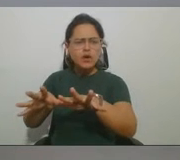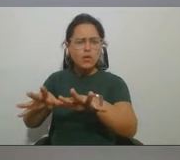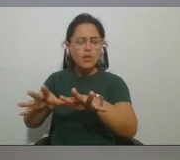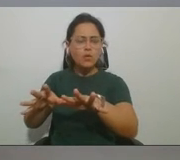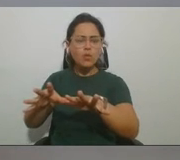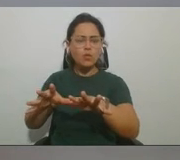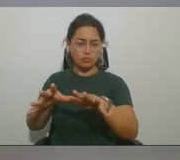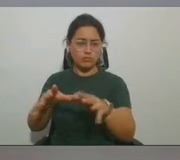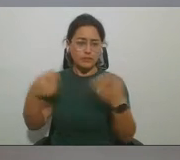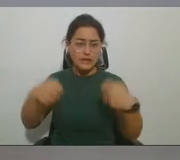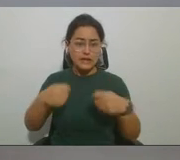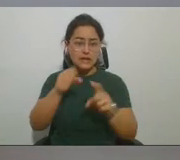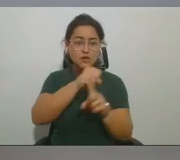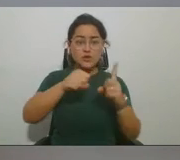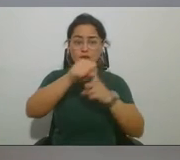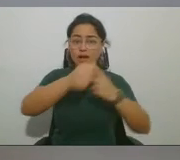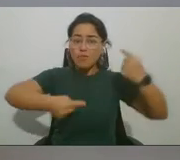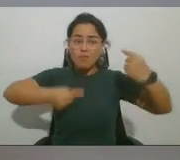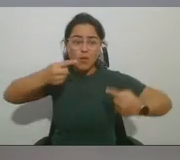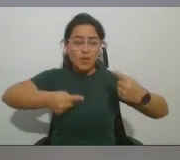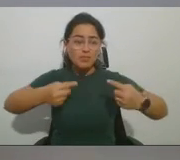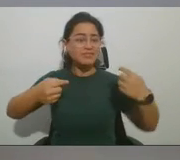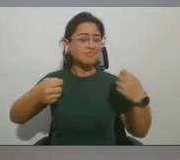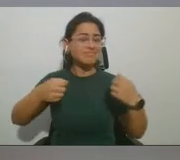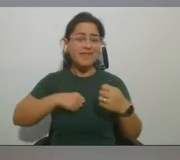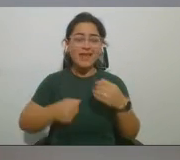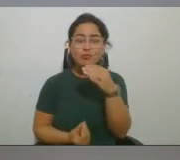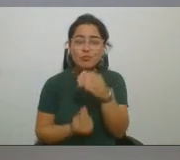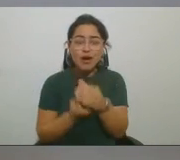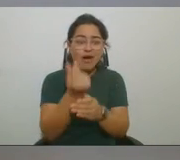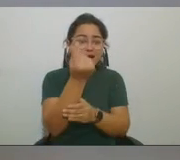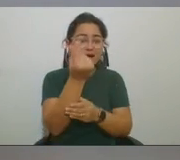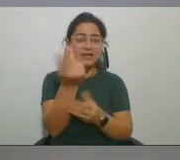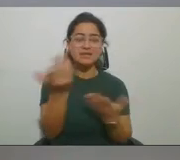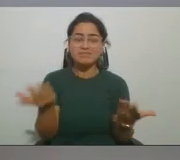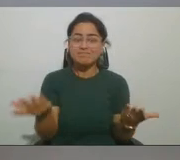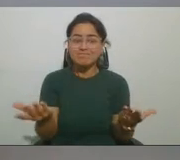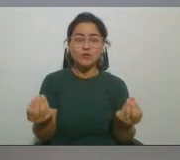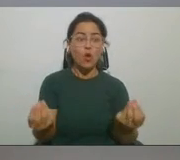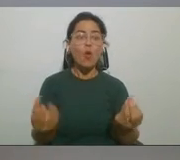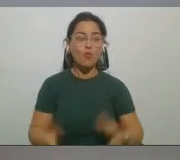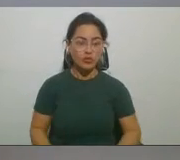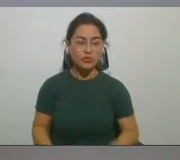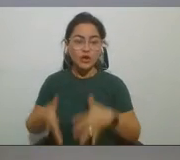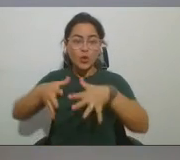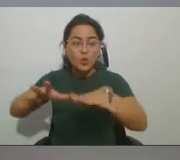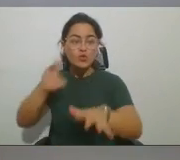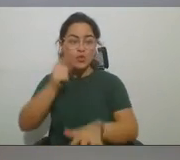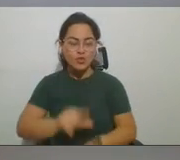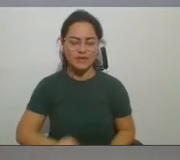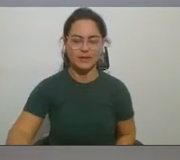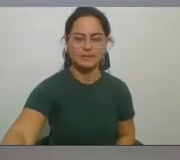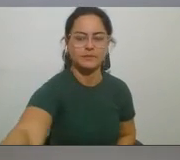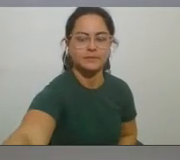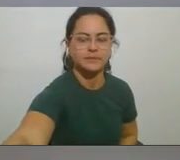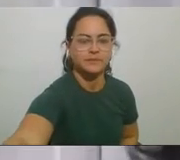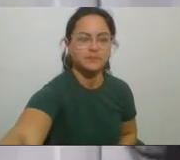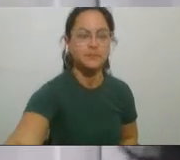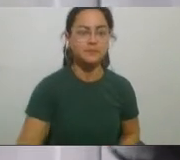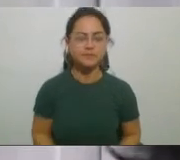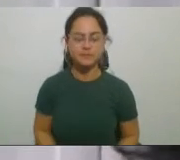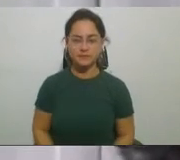sociedade competitiva, capitalista por excelência? São essas duas últimas questões. Sim.